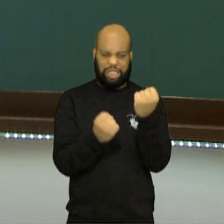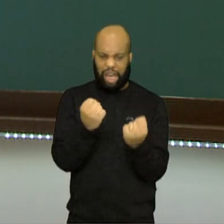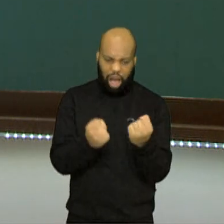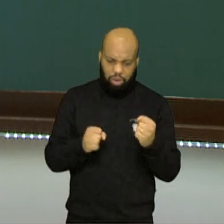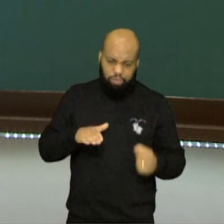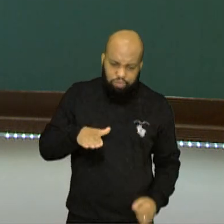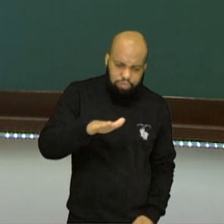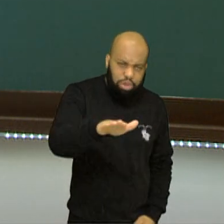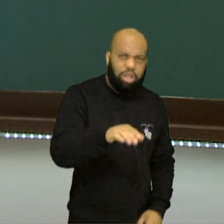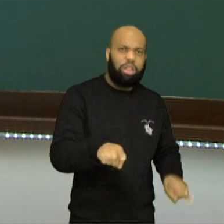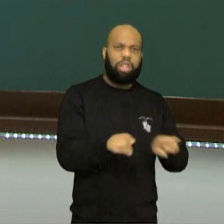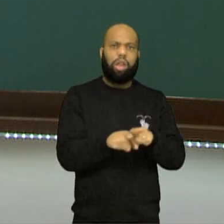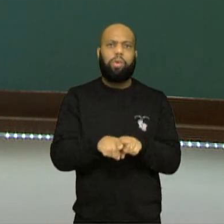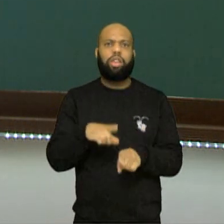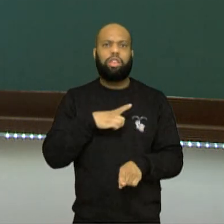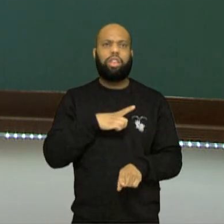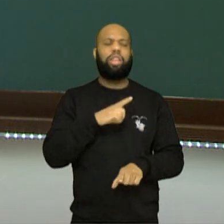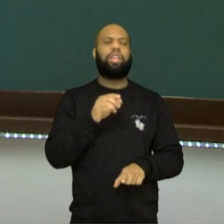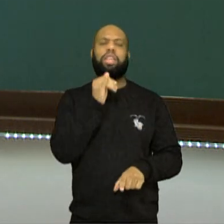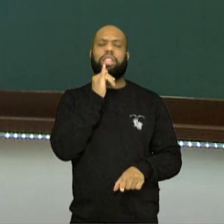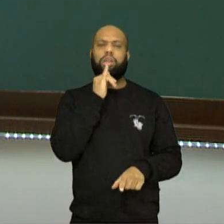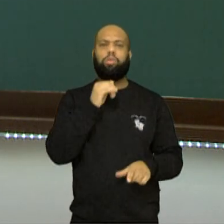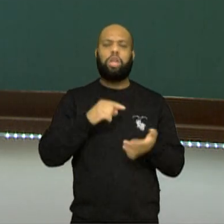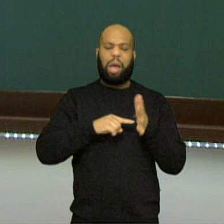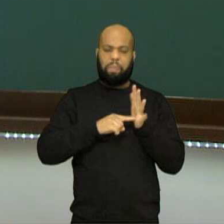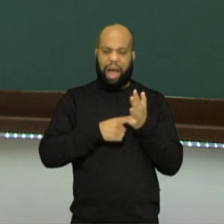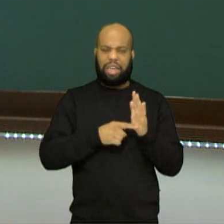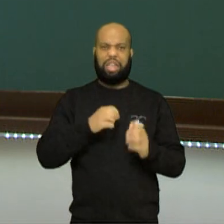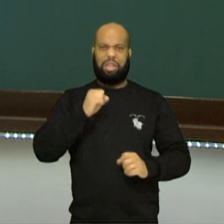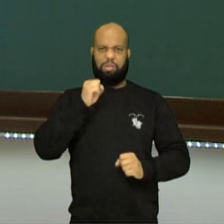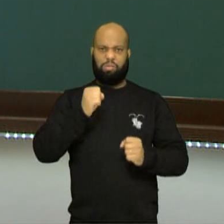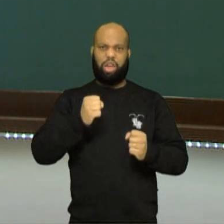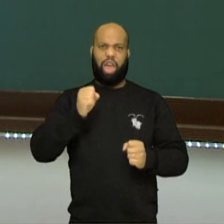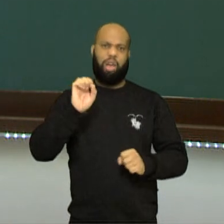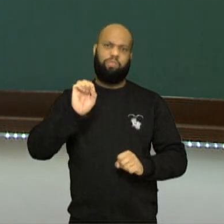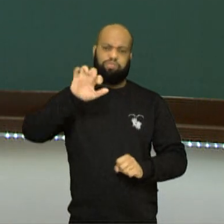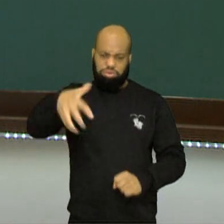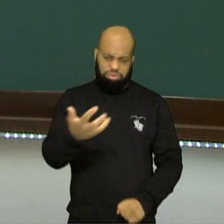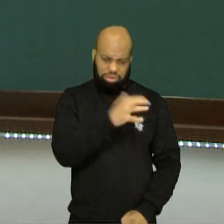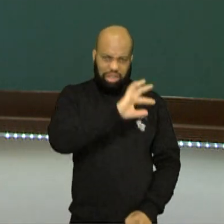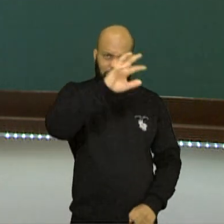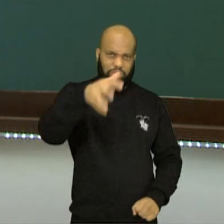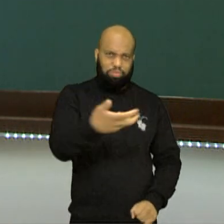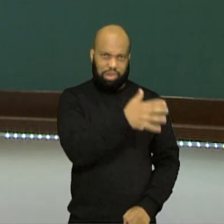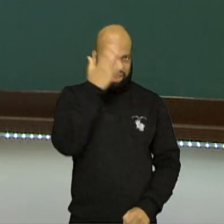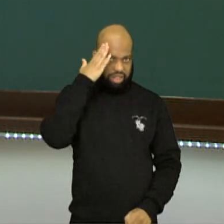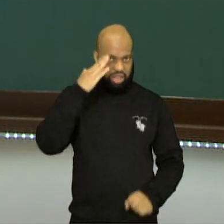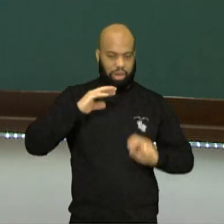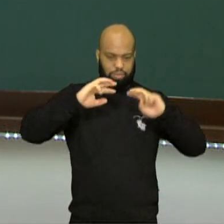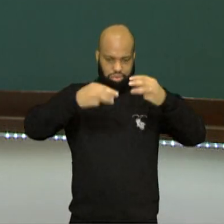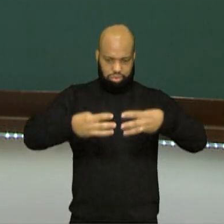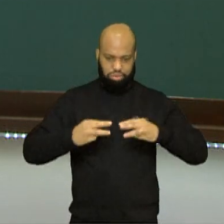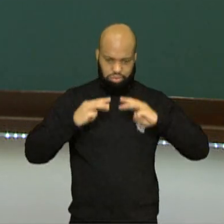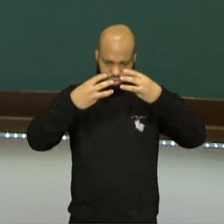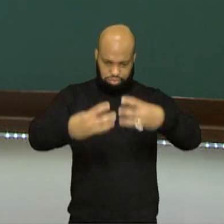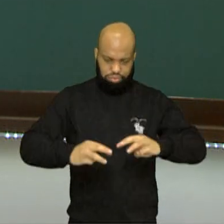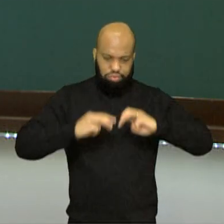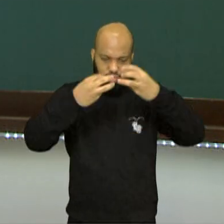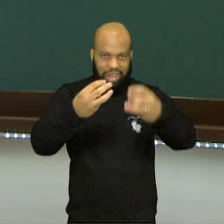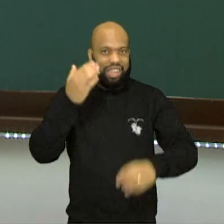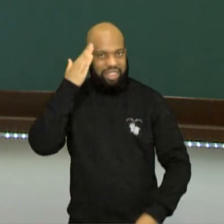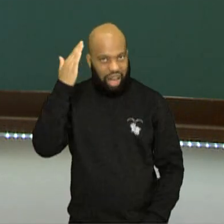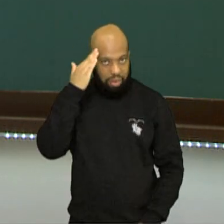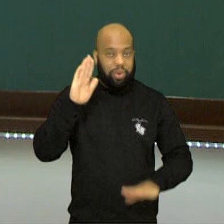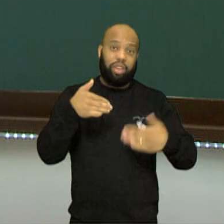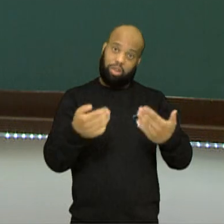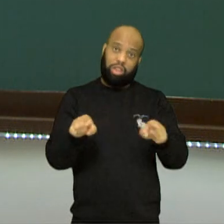por exemplo, lá no campo ou numa grande cidade, faz com que esse solo se torne o quê? Impermeável. Os grãos